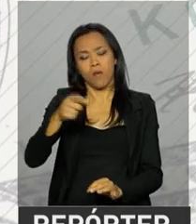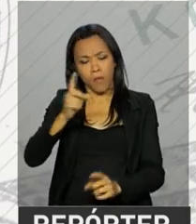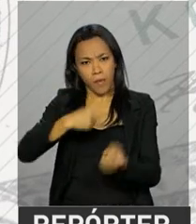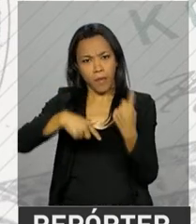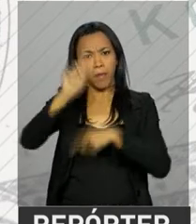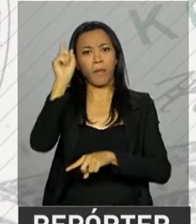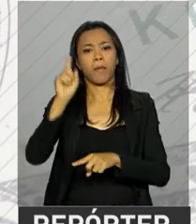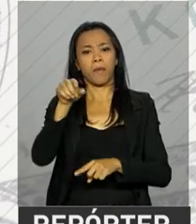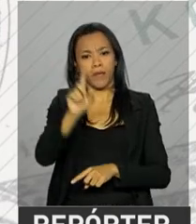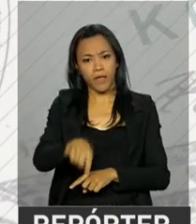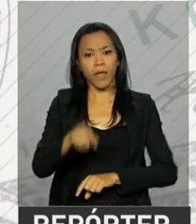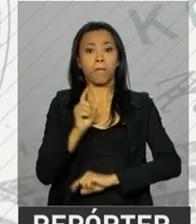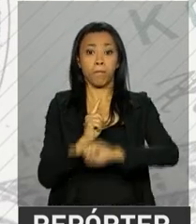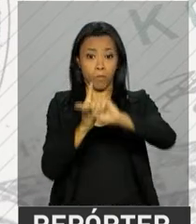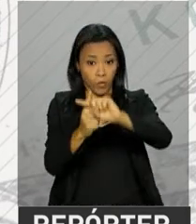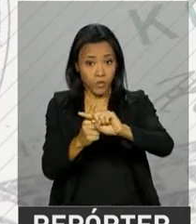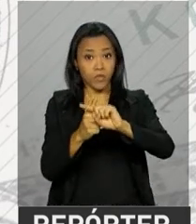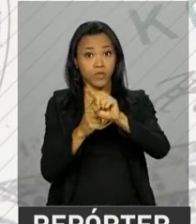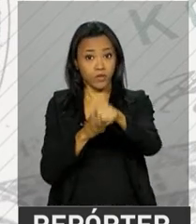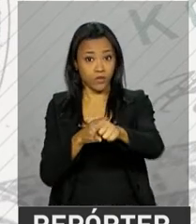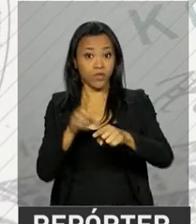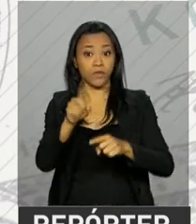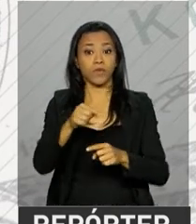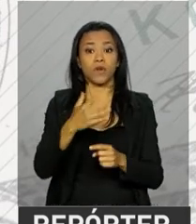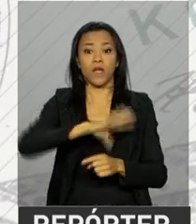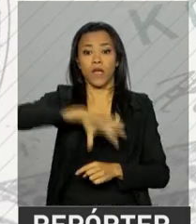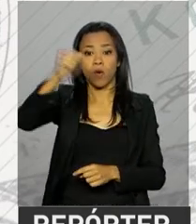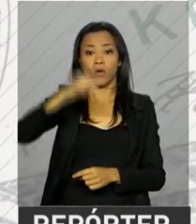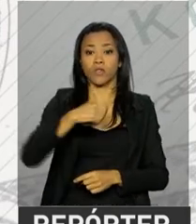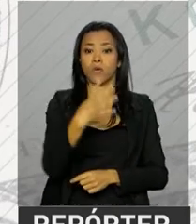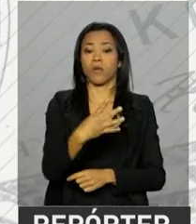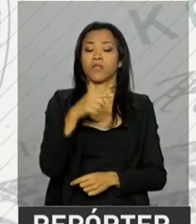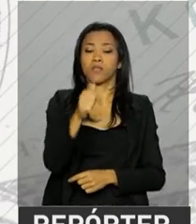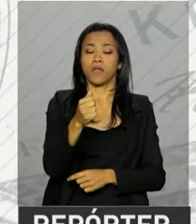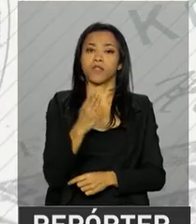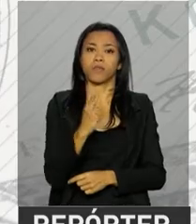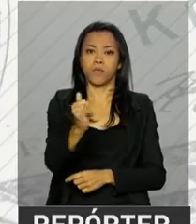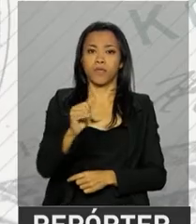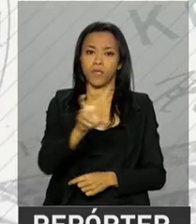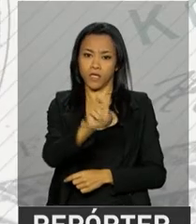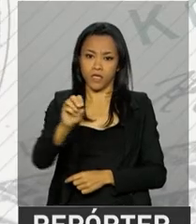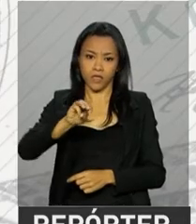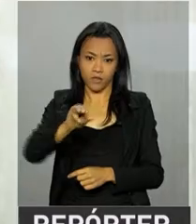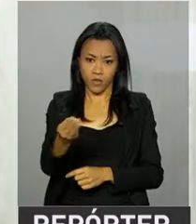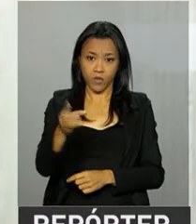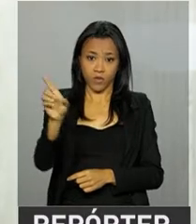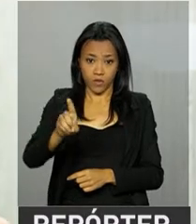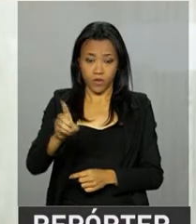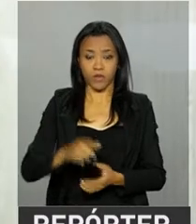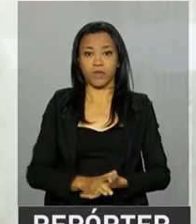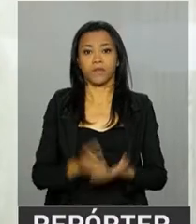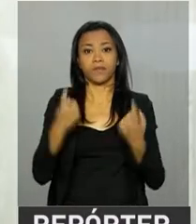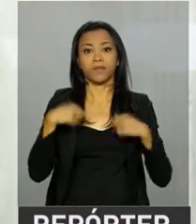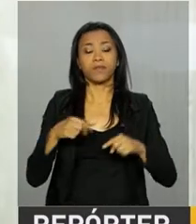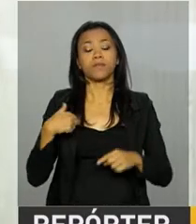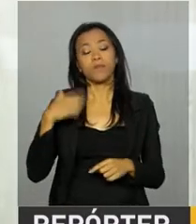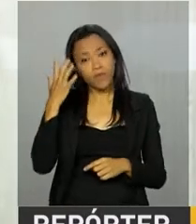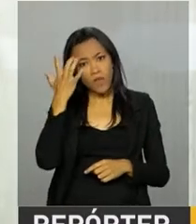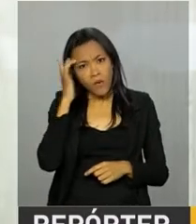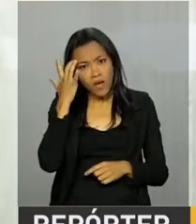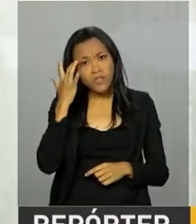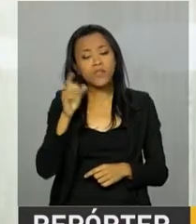o saldo positivo recorde de 47 6 bilhões de dólares de 2010 acho que é uma expectativa